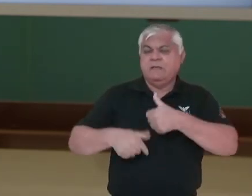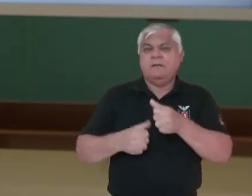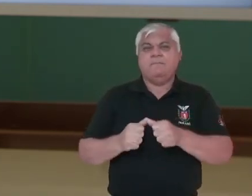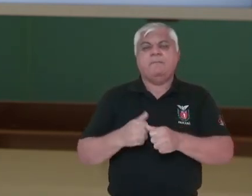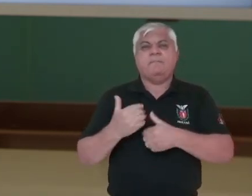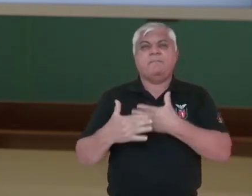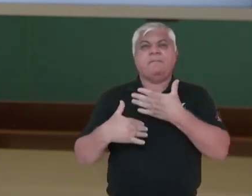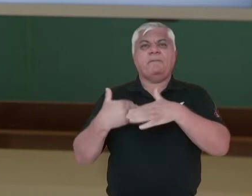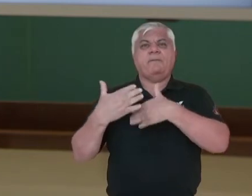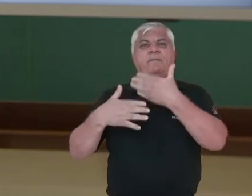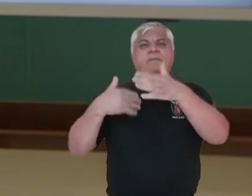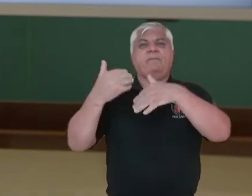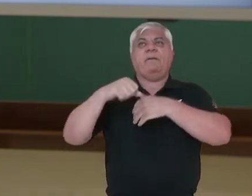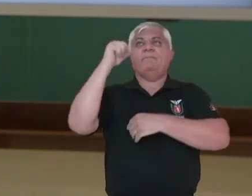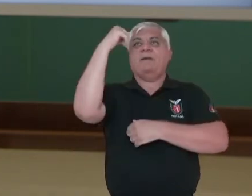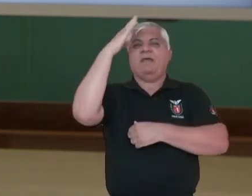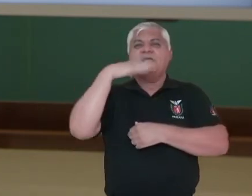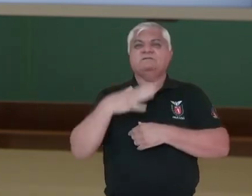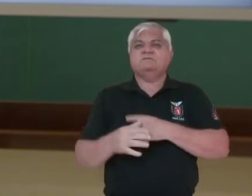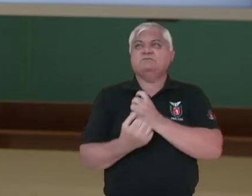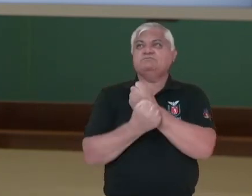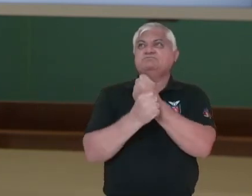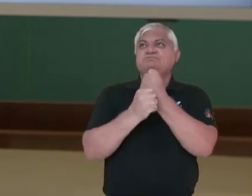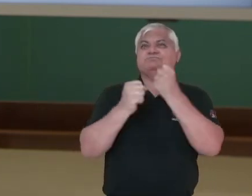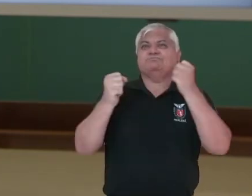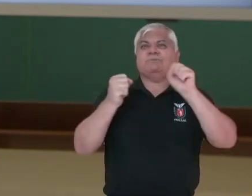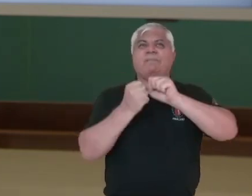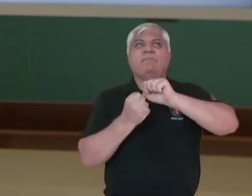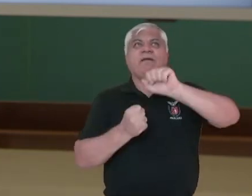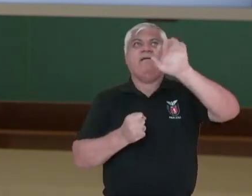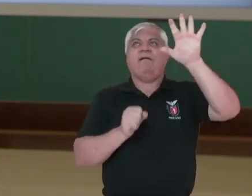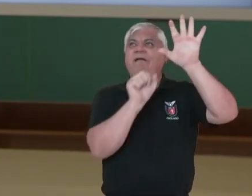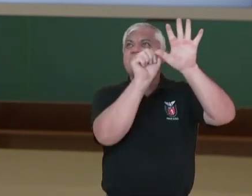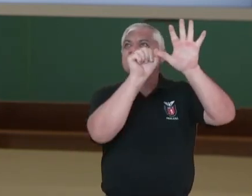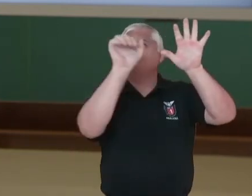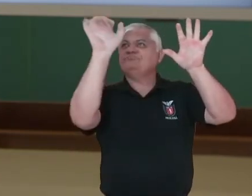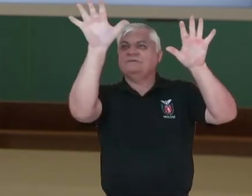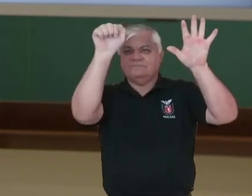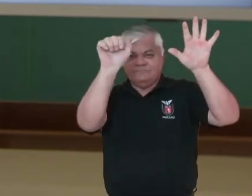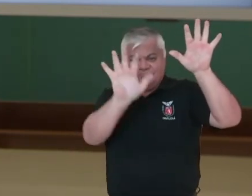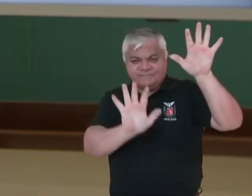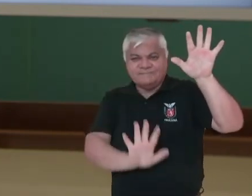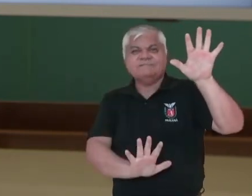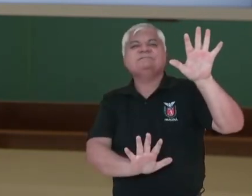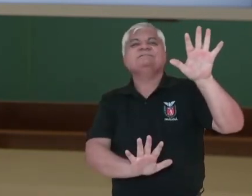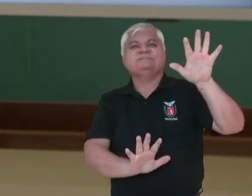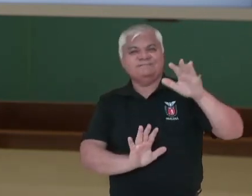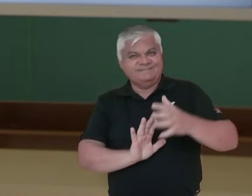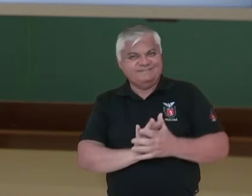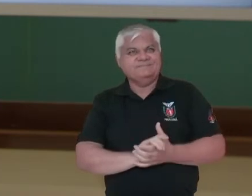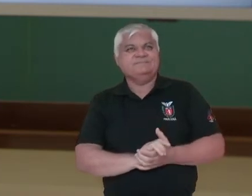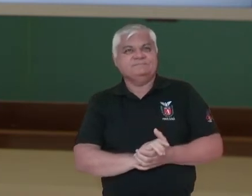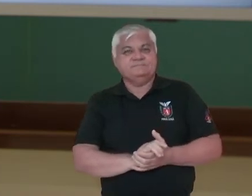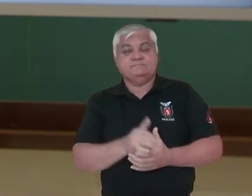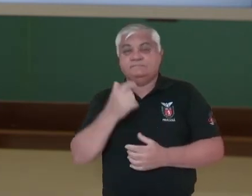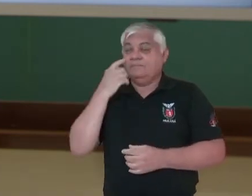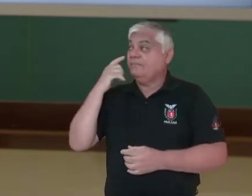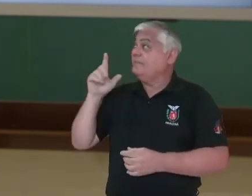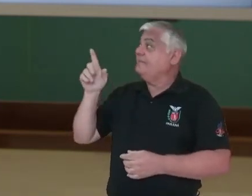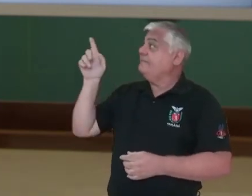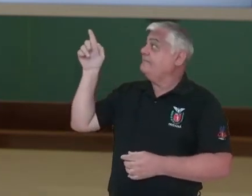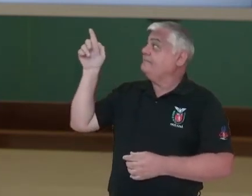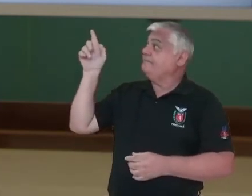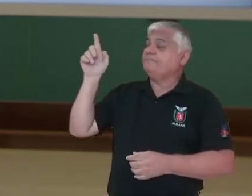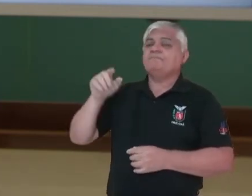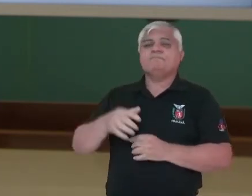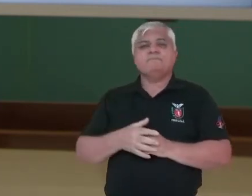do Brasil, para a expansão, ou seja, para o aumento do tamanho do território brasileiro. Aqui nós temos mais um mapa que